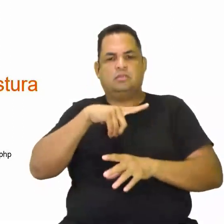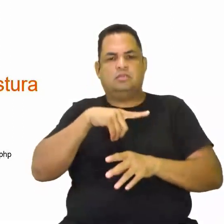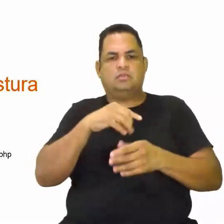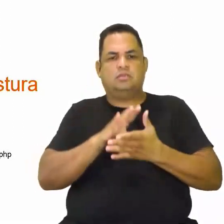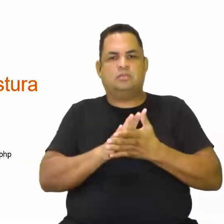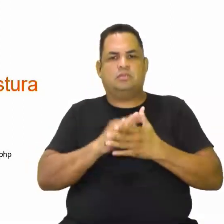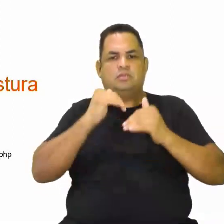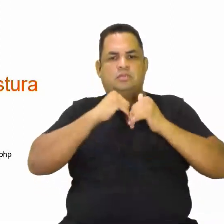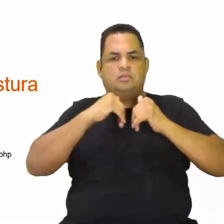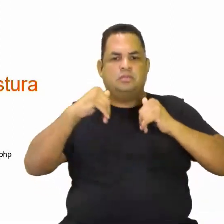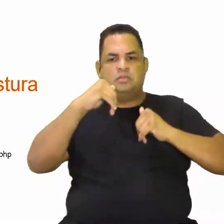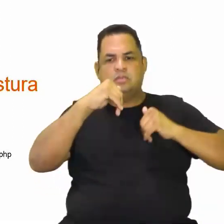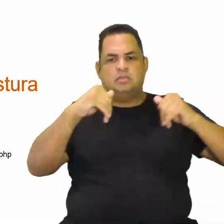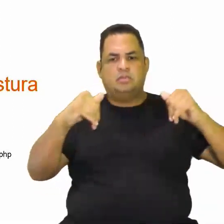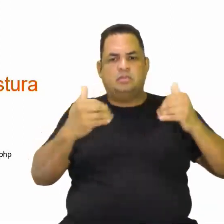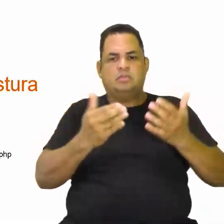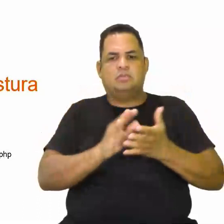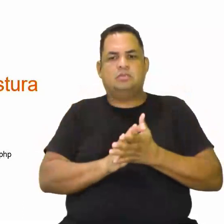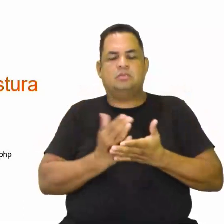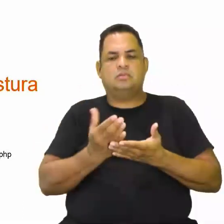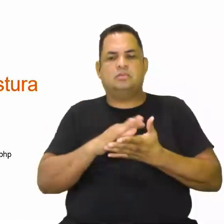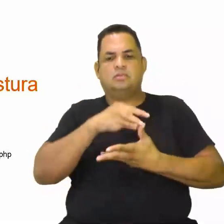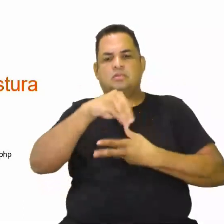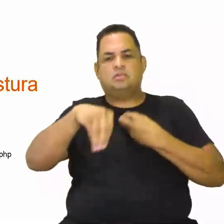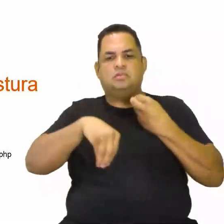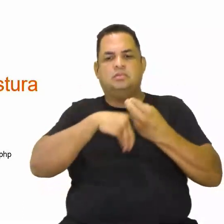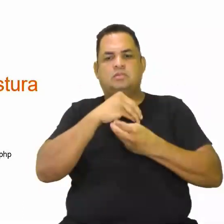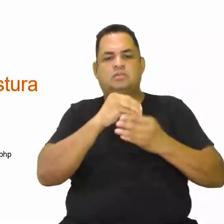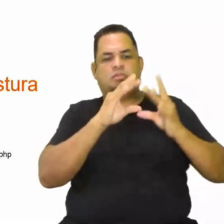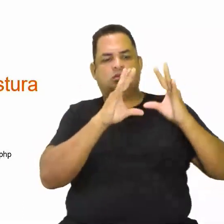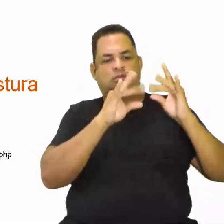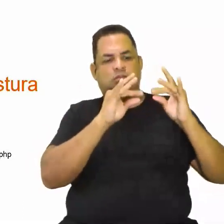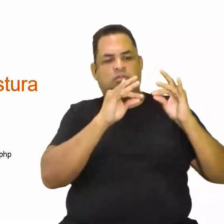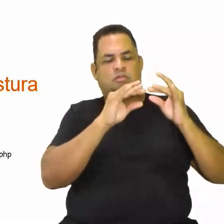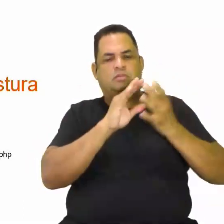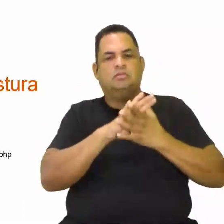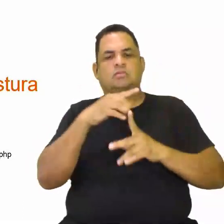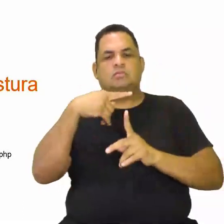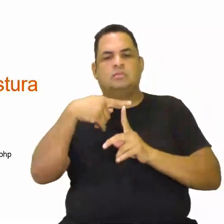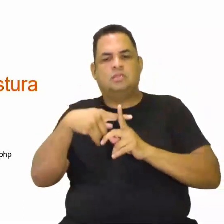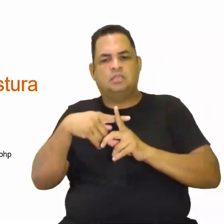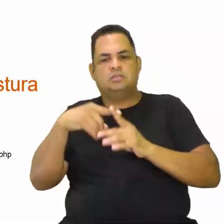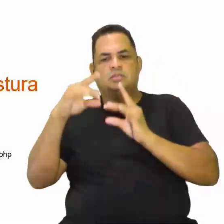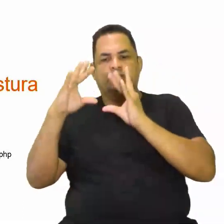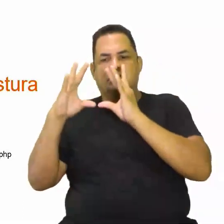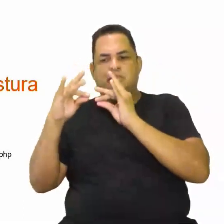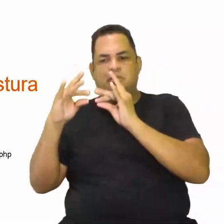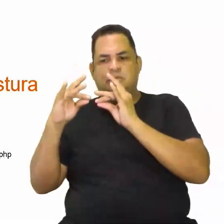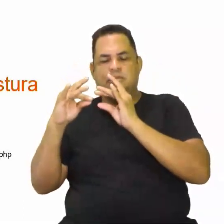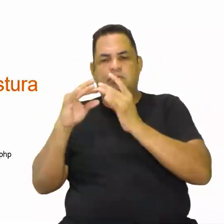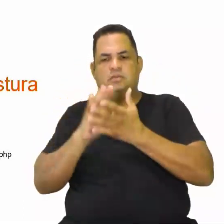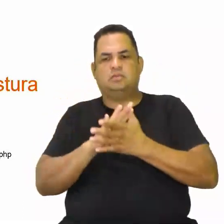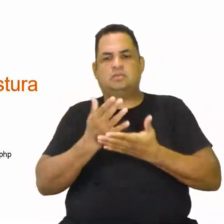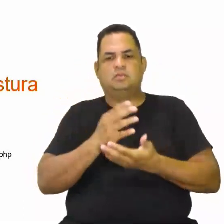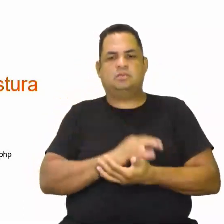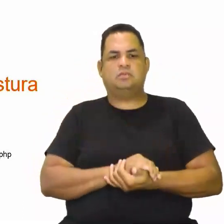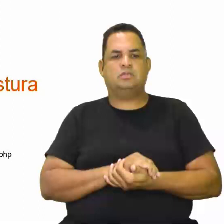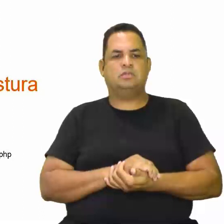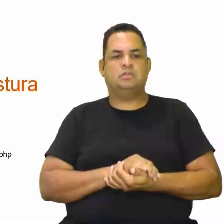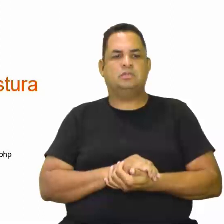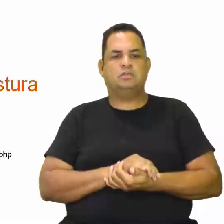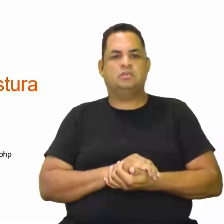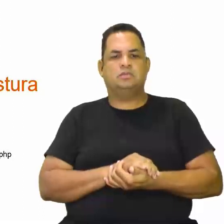a separação de uma mistura líquido com líquido, que são chamadas